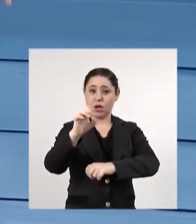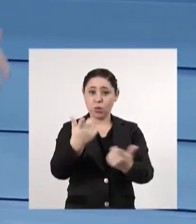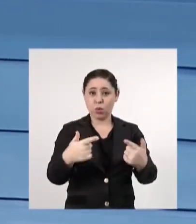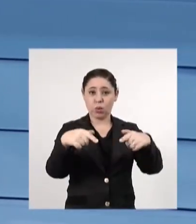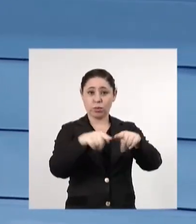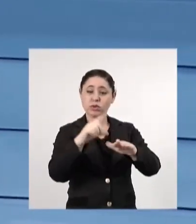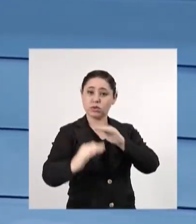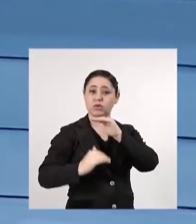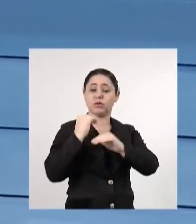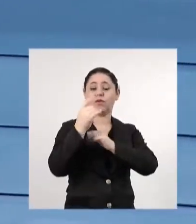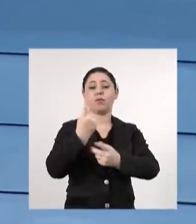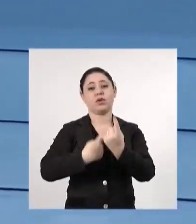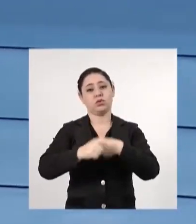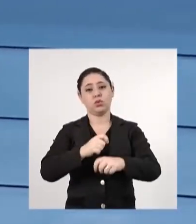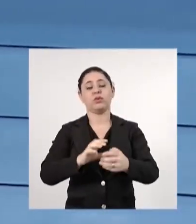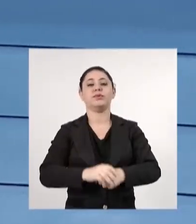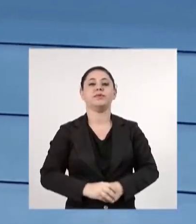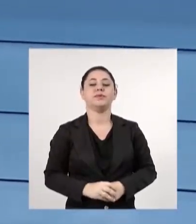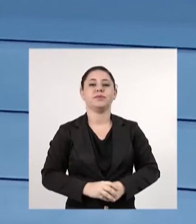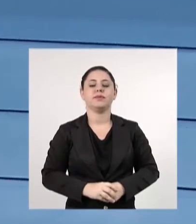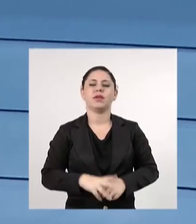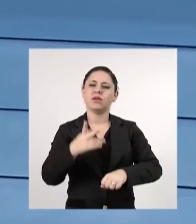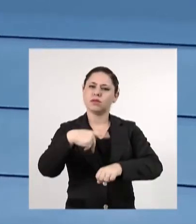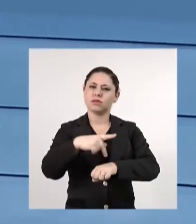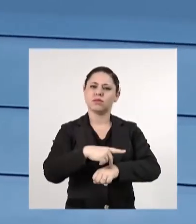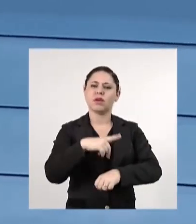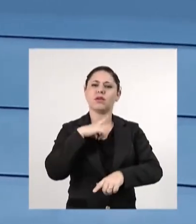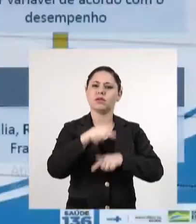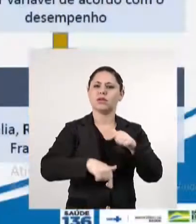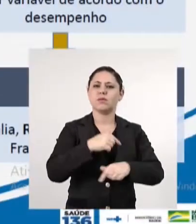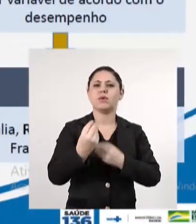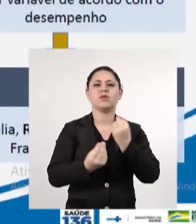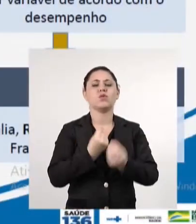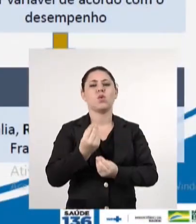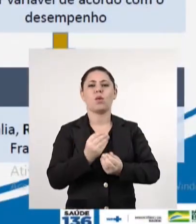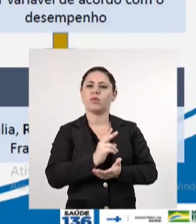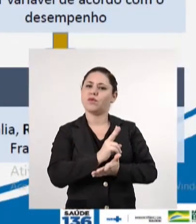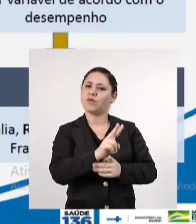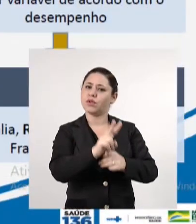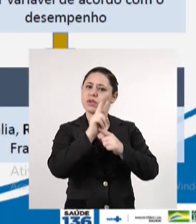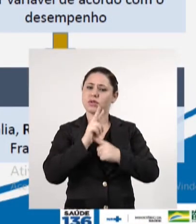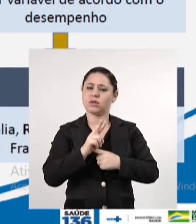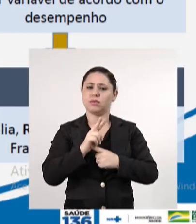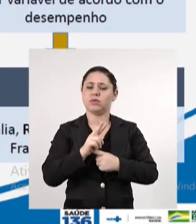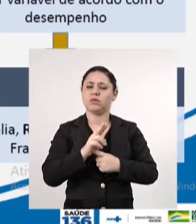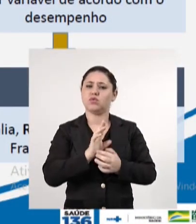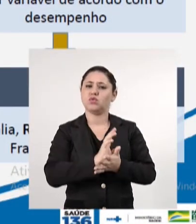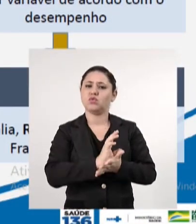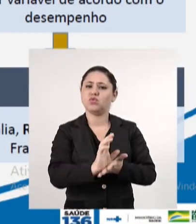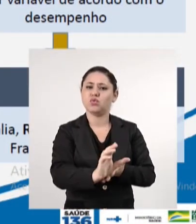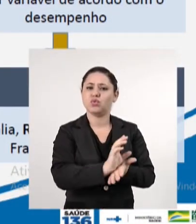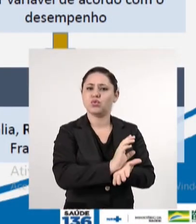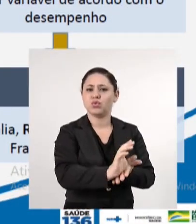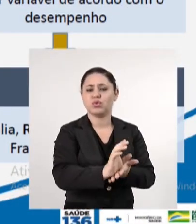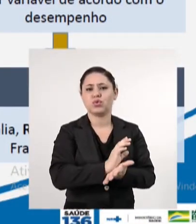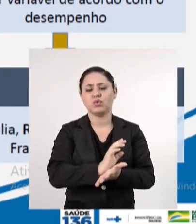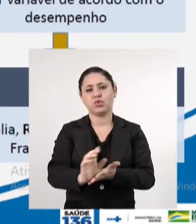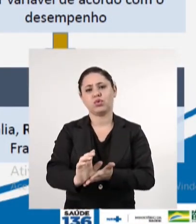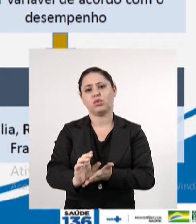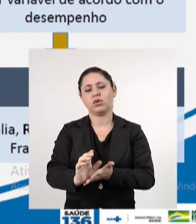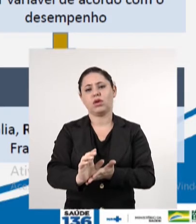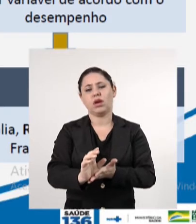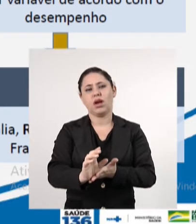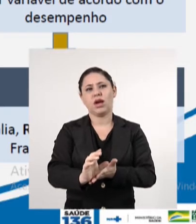Cooperação e Desenvolvimento Econômico. E esses países, eles trabalham com um financiamento, um tipo de